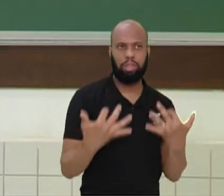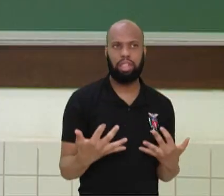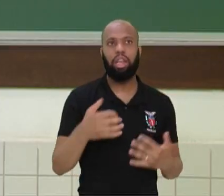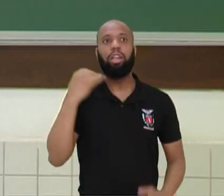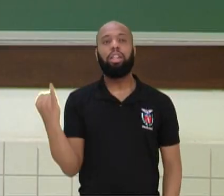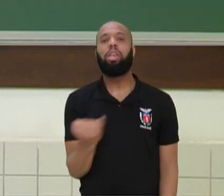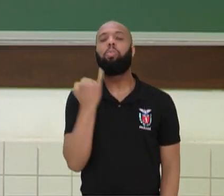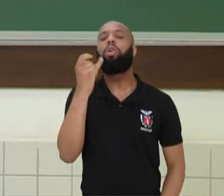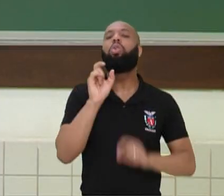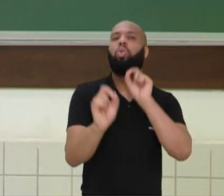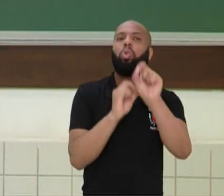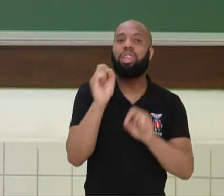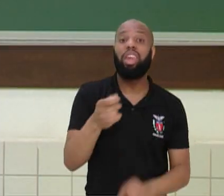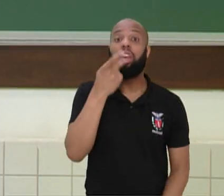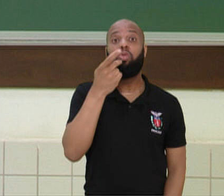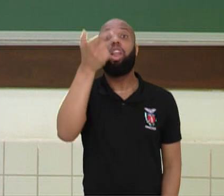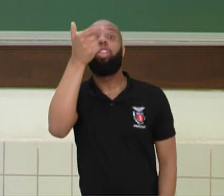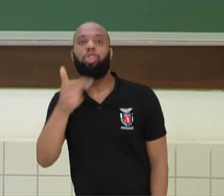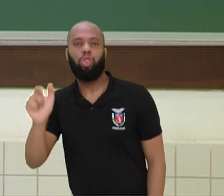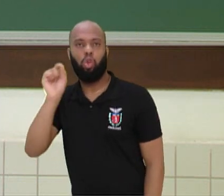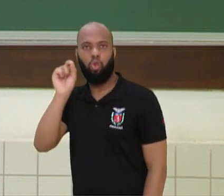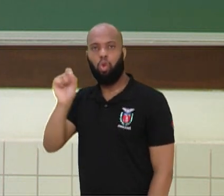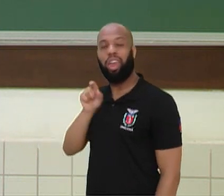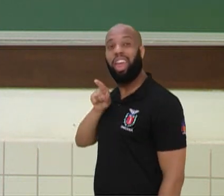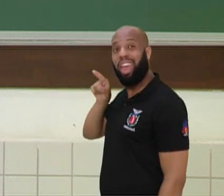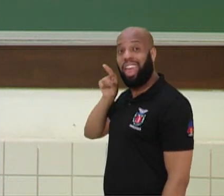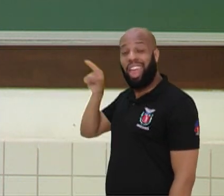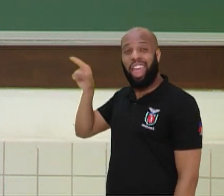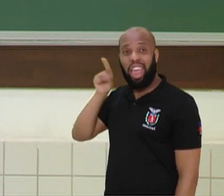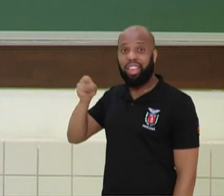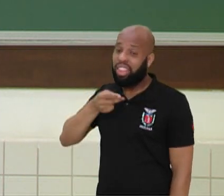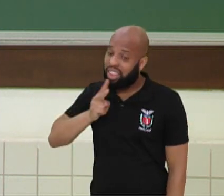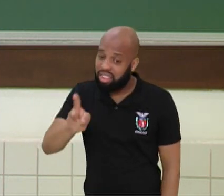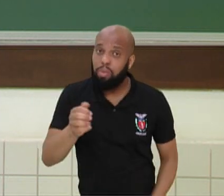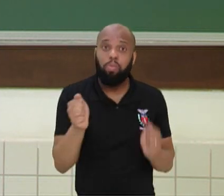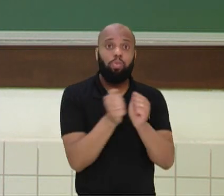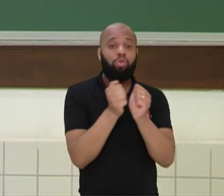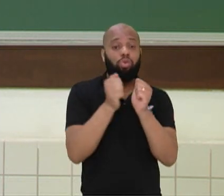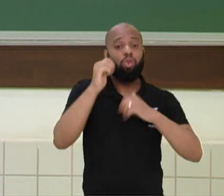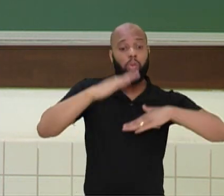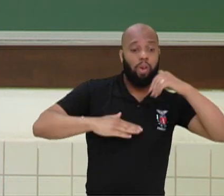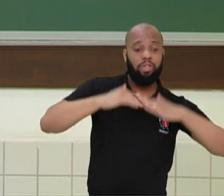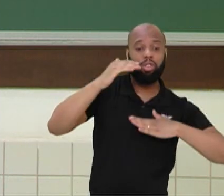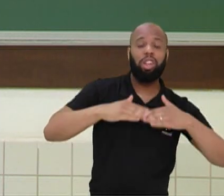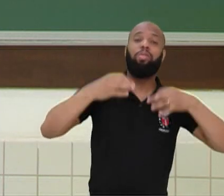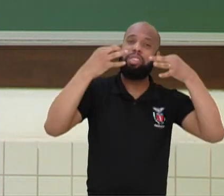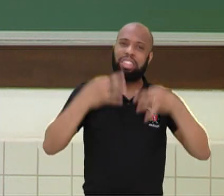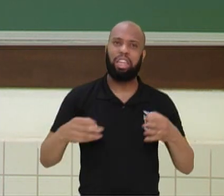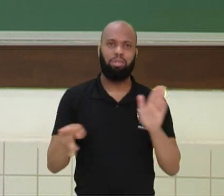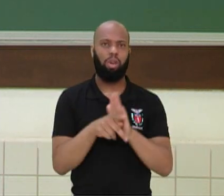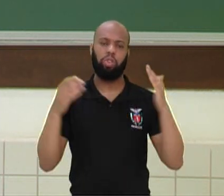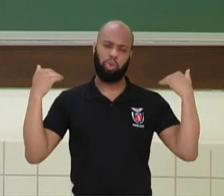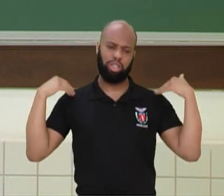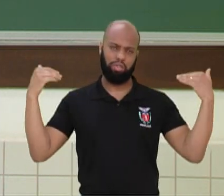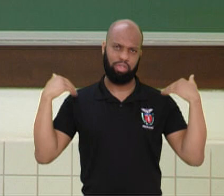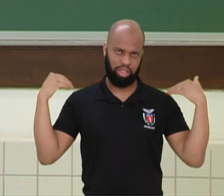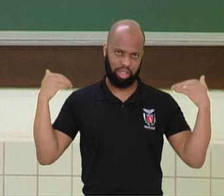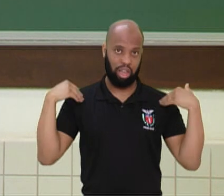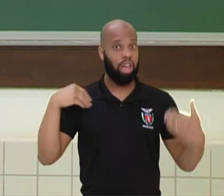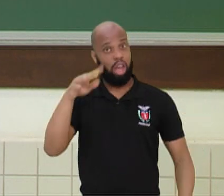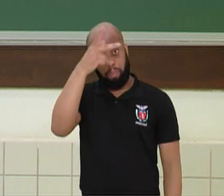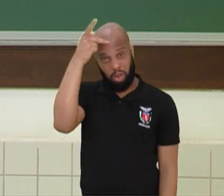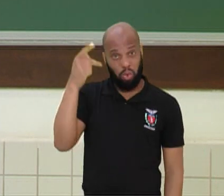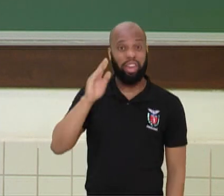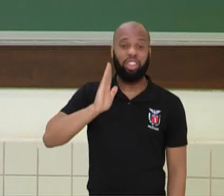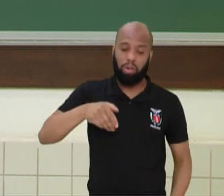é importante frisar que ele deve ser feito sempre sob a supervisão de um profissional habilitado e com conhecimentos científicos